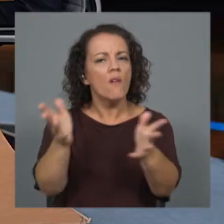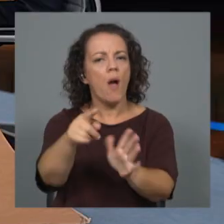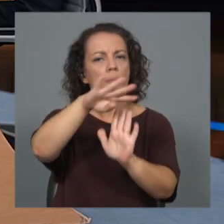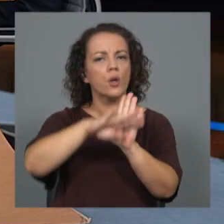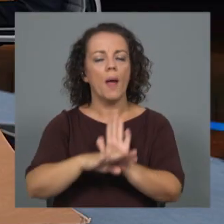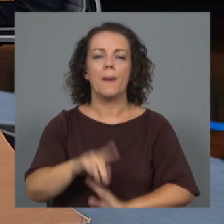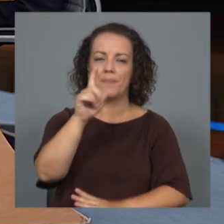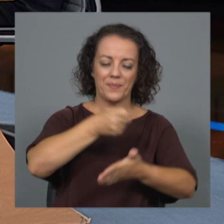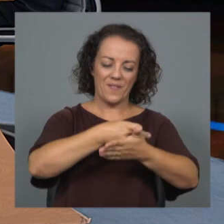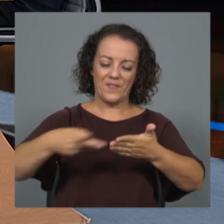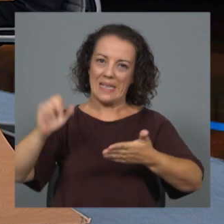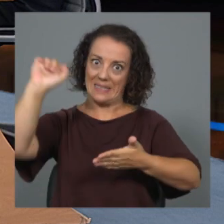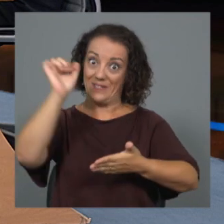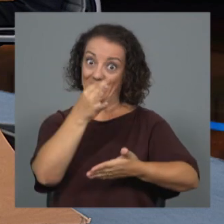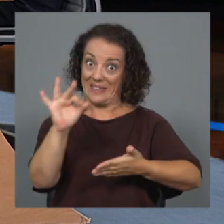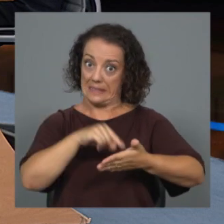segundos, deste Régis Debray. Força.